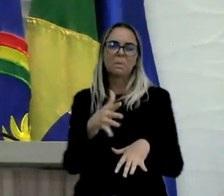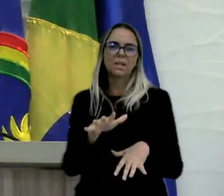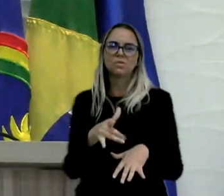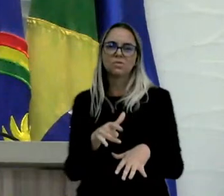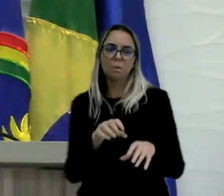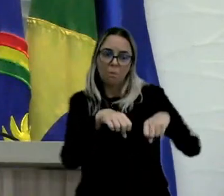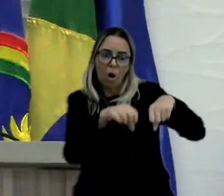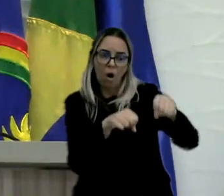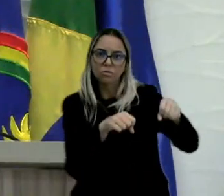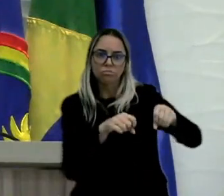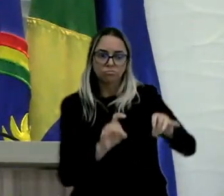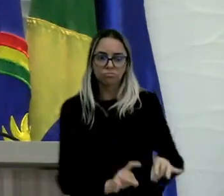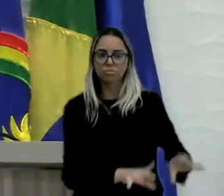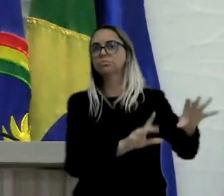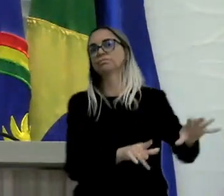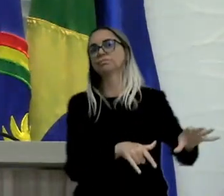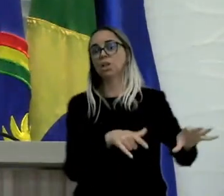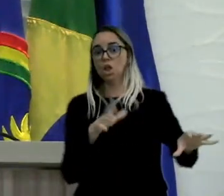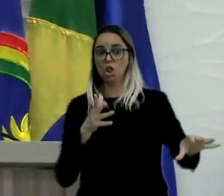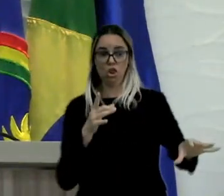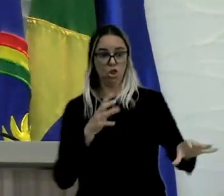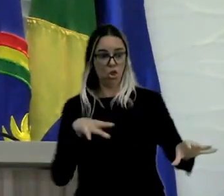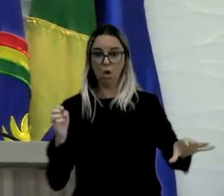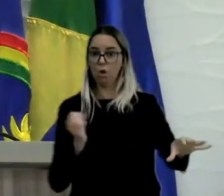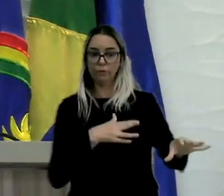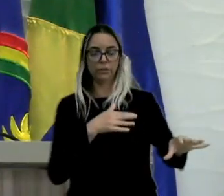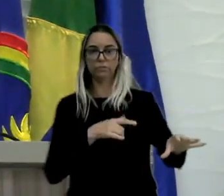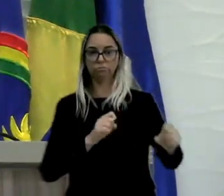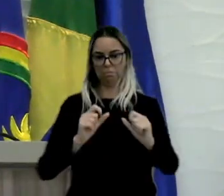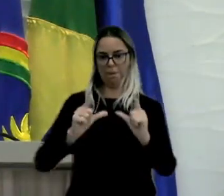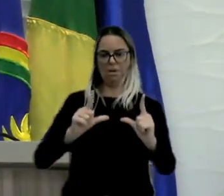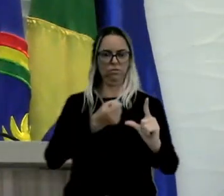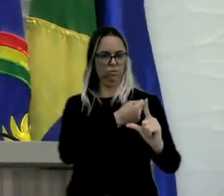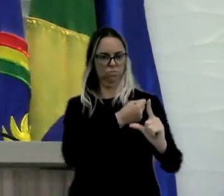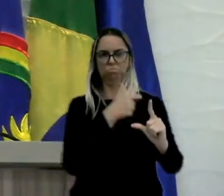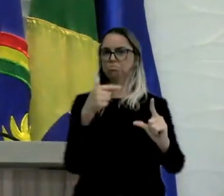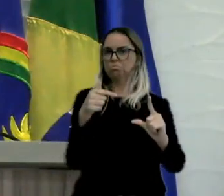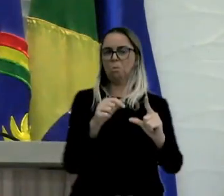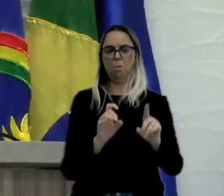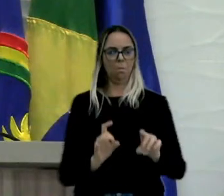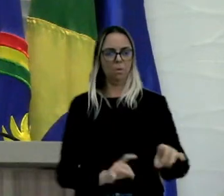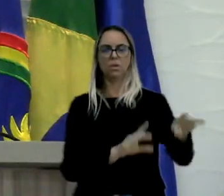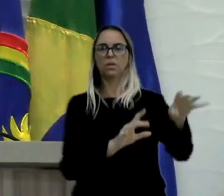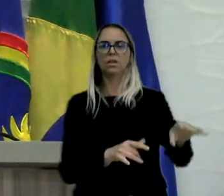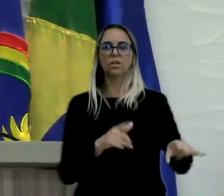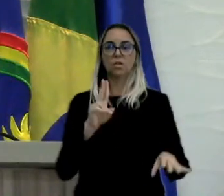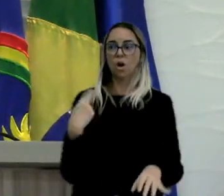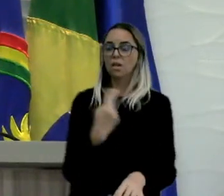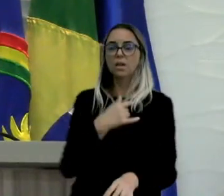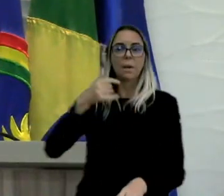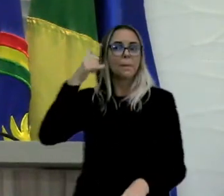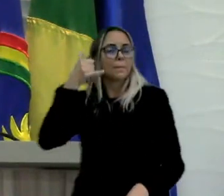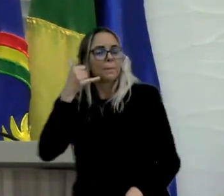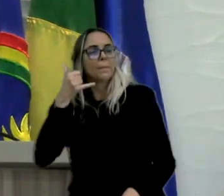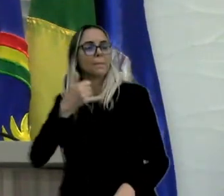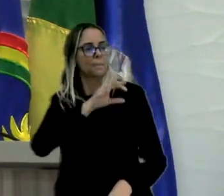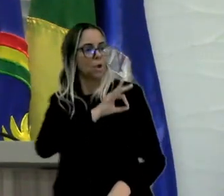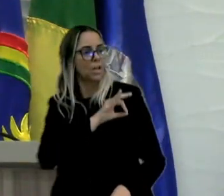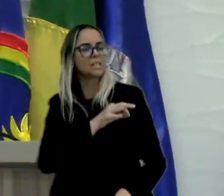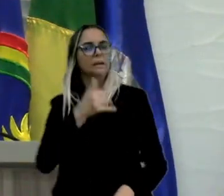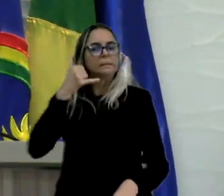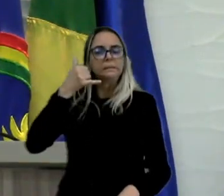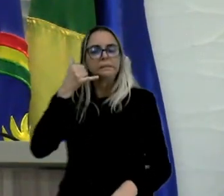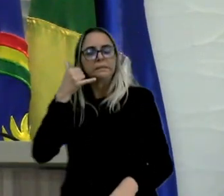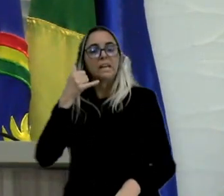dizendo ligando diz tem uma moto aqui nova sem placa aqui abandonada e a gente ligar pra polícia a polícia não pode ir lá porque temha que ter uma